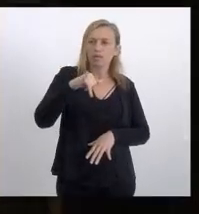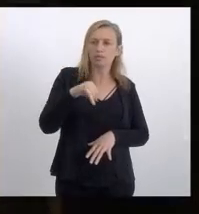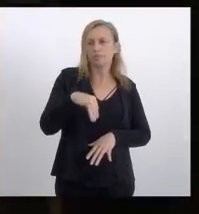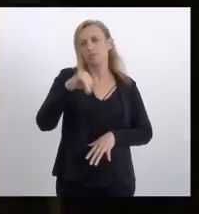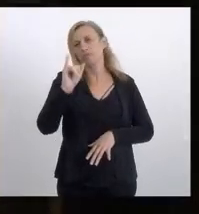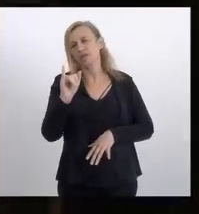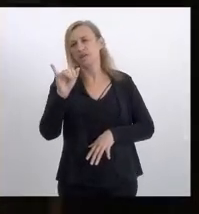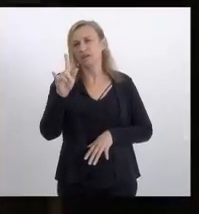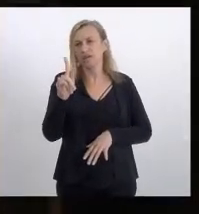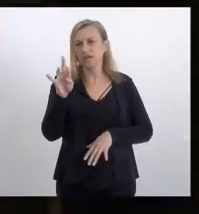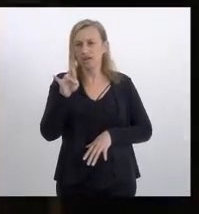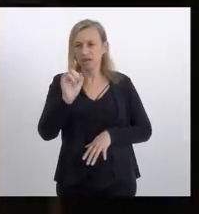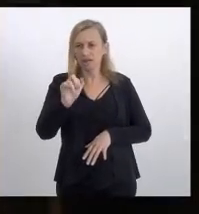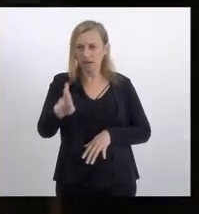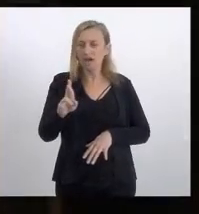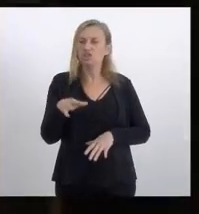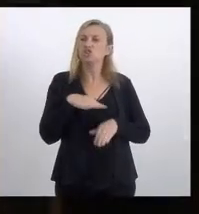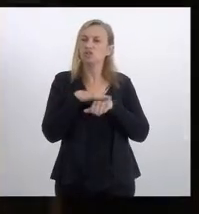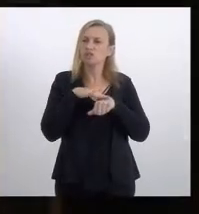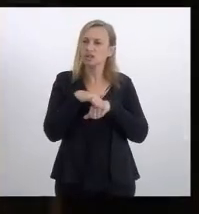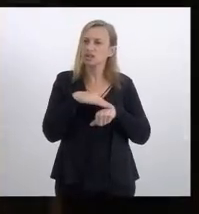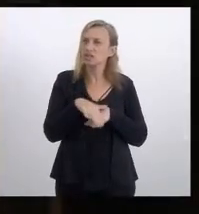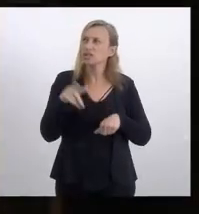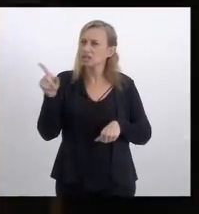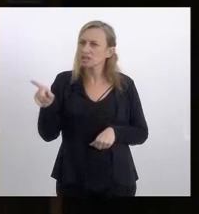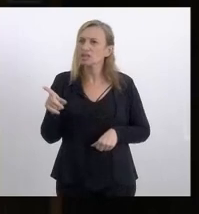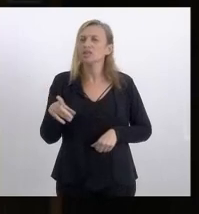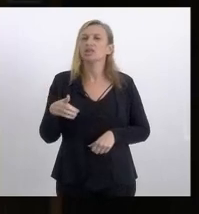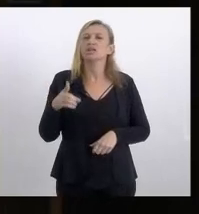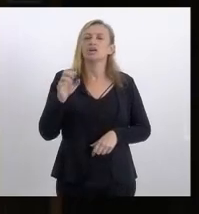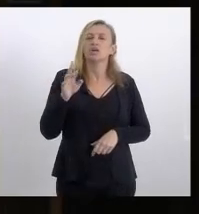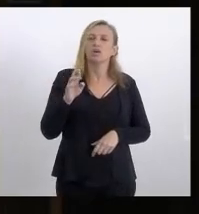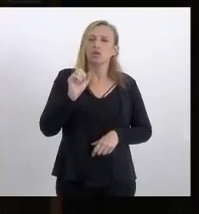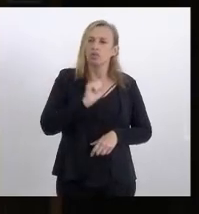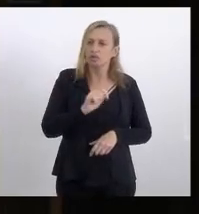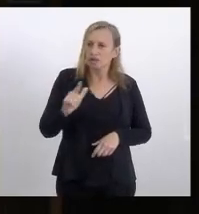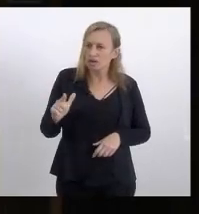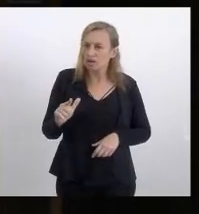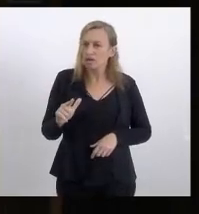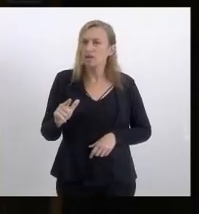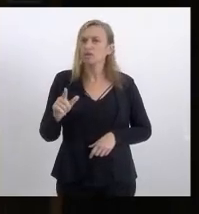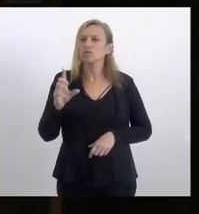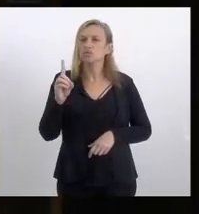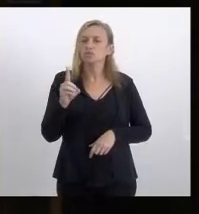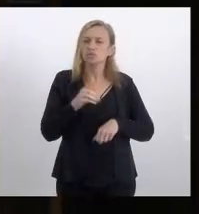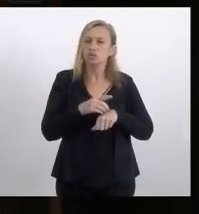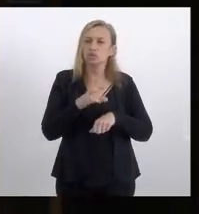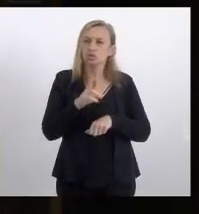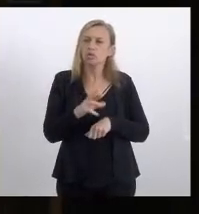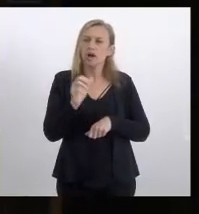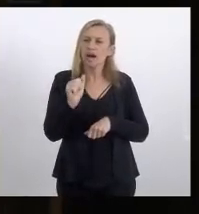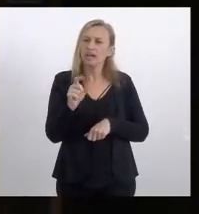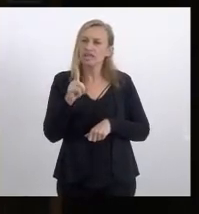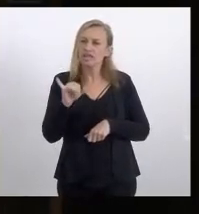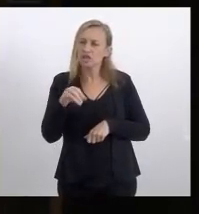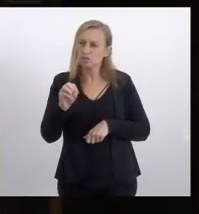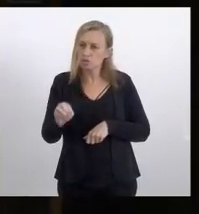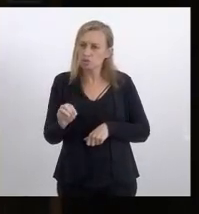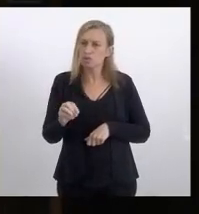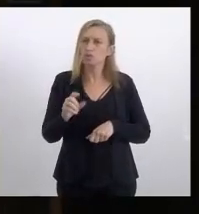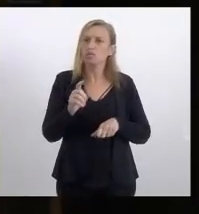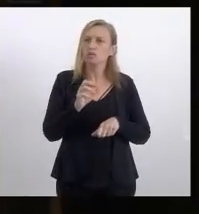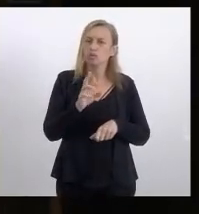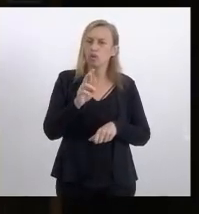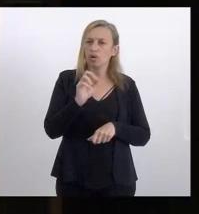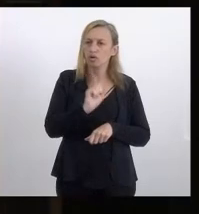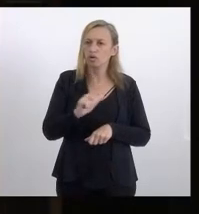então a gente tá conversando ali é eu Colombo o jogo tô tô Adilson dos coronéis da Polícia